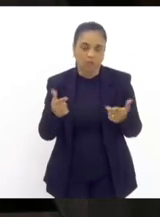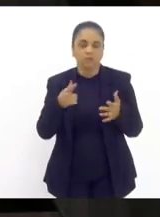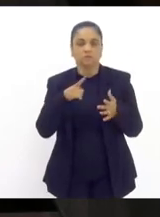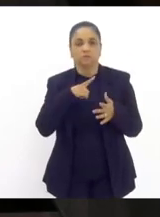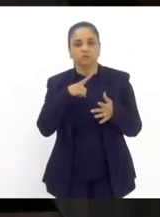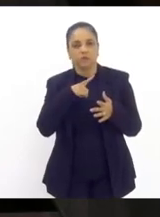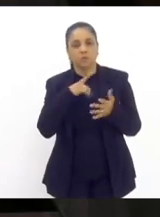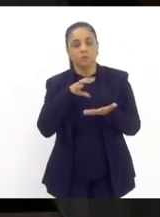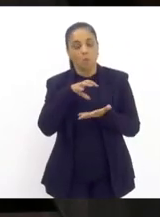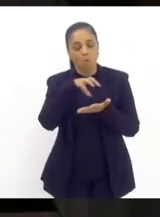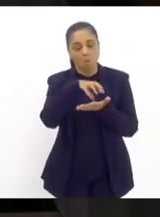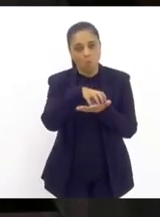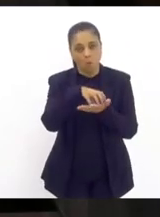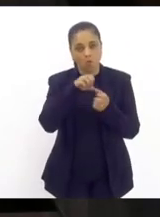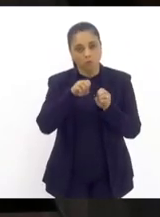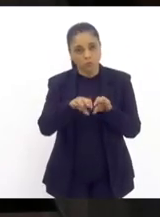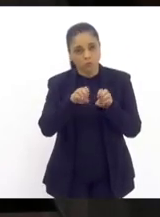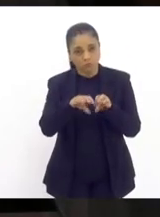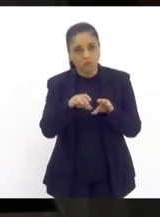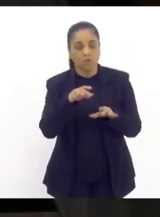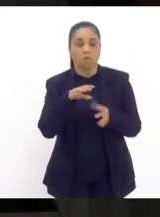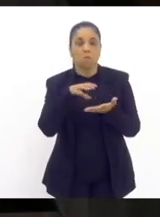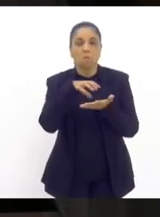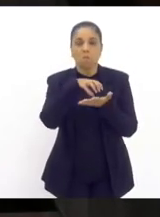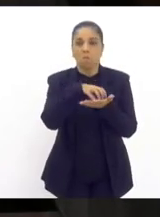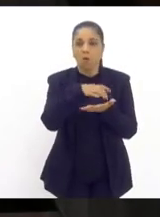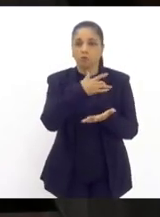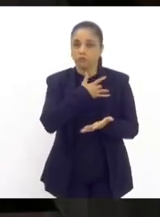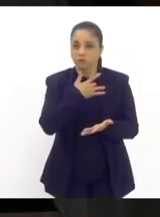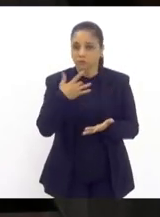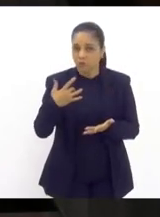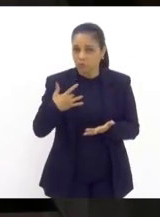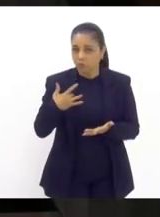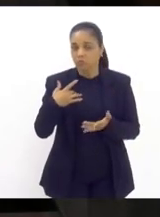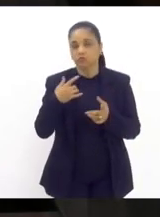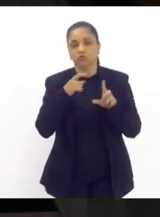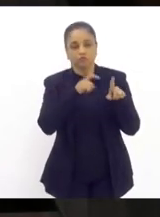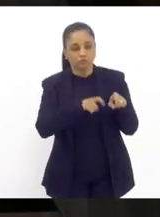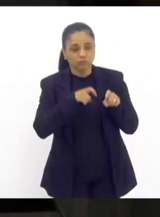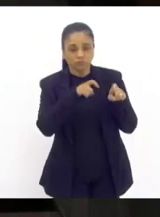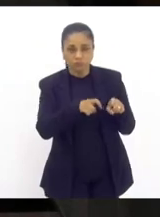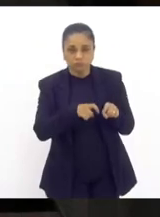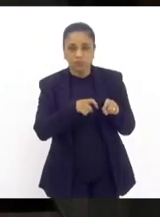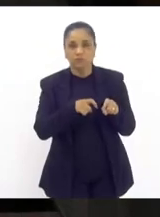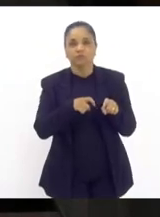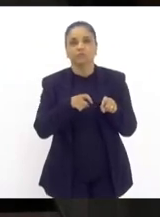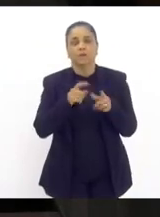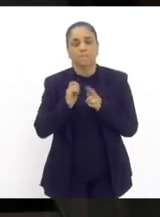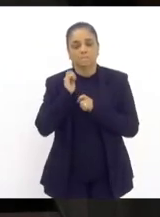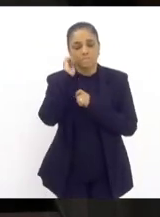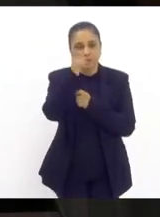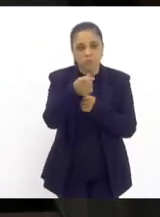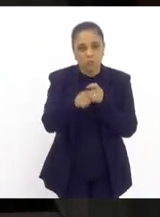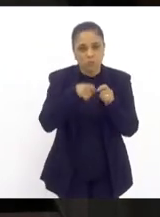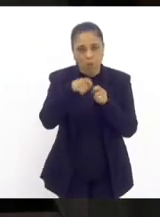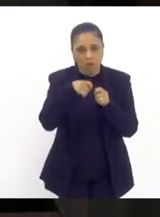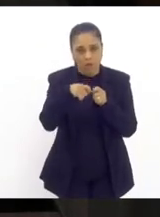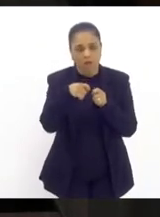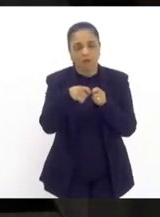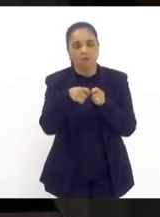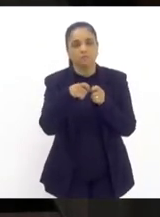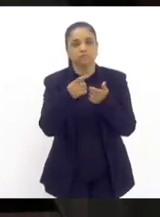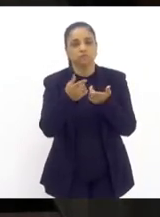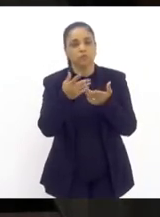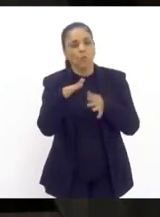até então de um polo de saúde da agricultura da pecuária da Pesca artesanal e do